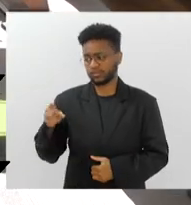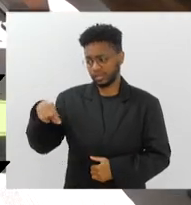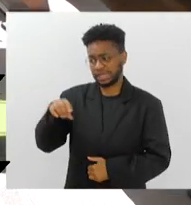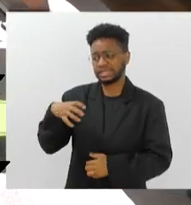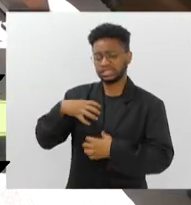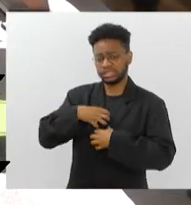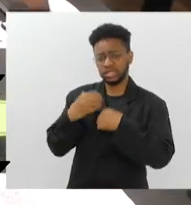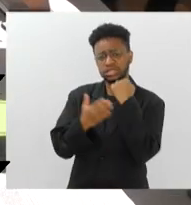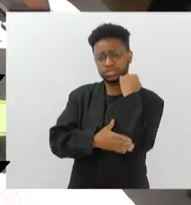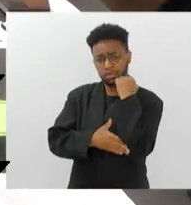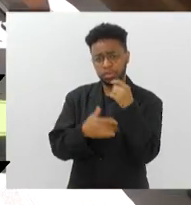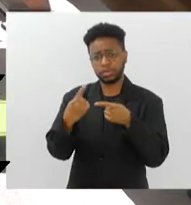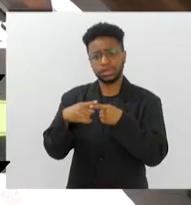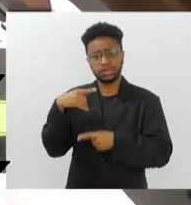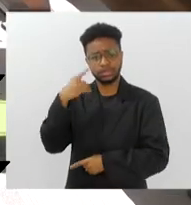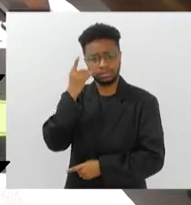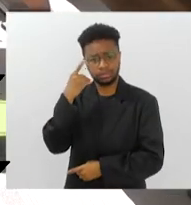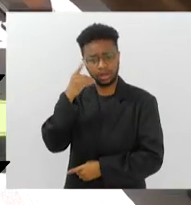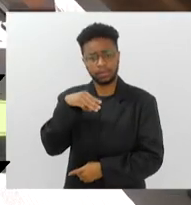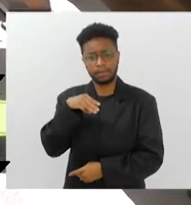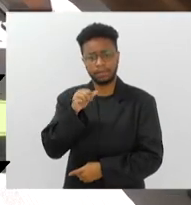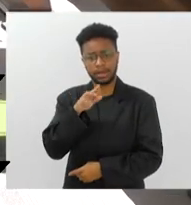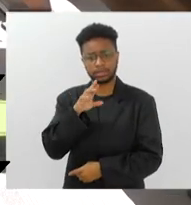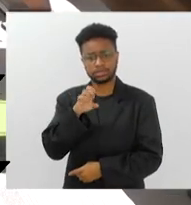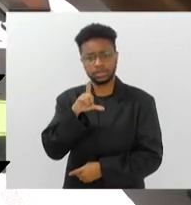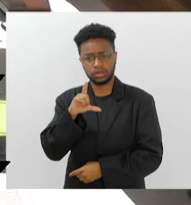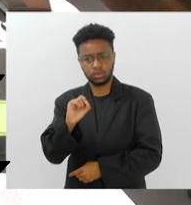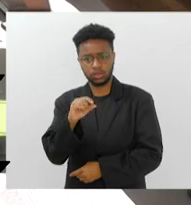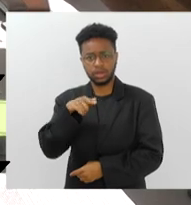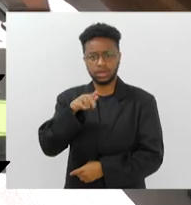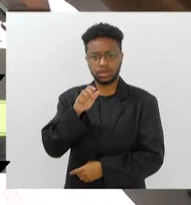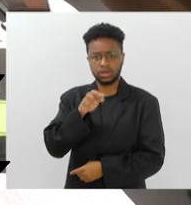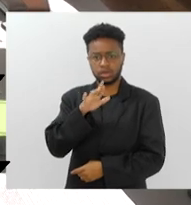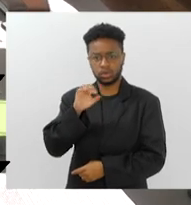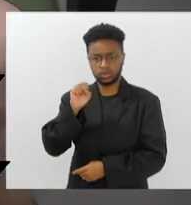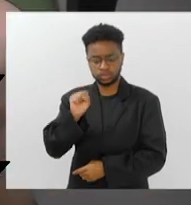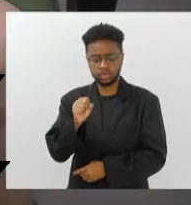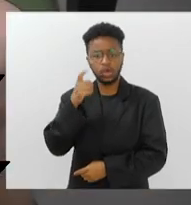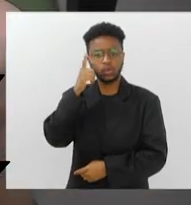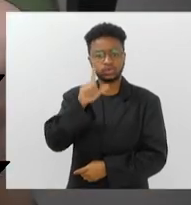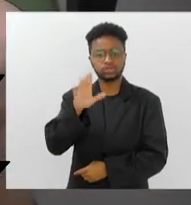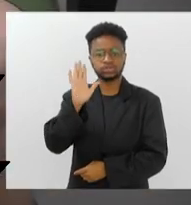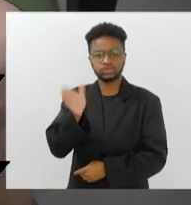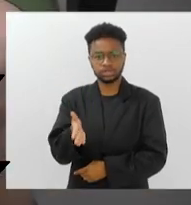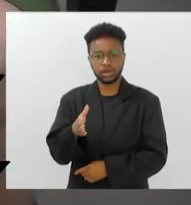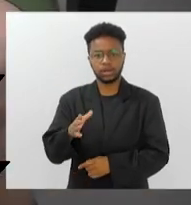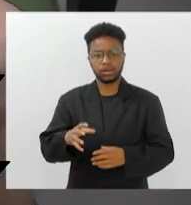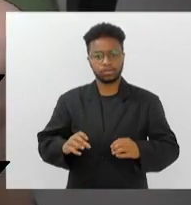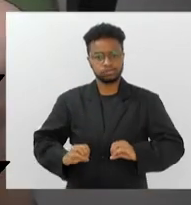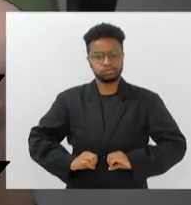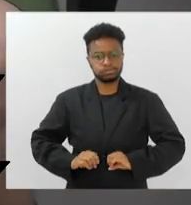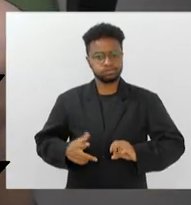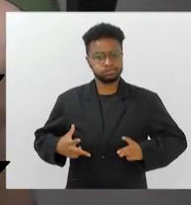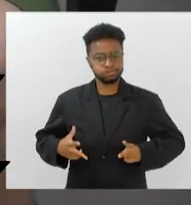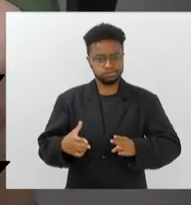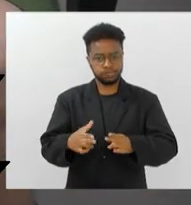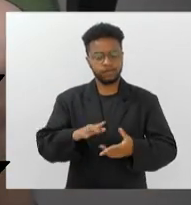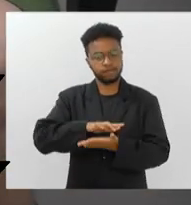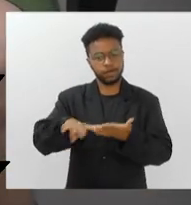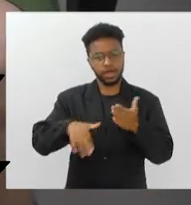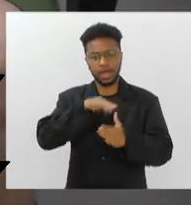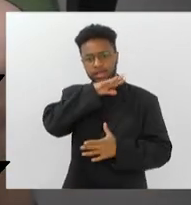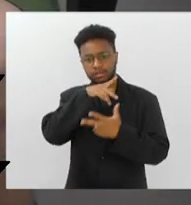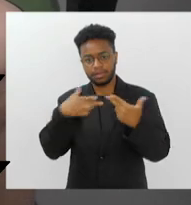Deputado Marcelo Queroz que já castrou não sei quantos meus animais vai ficar com hoera do